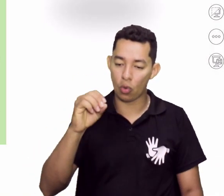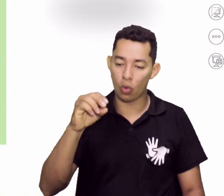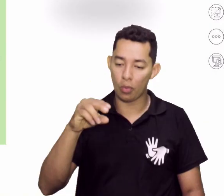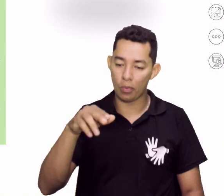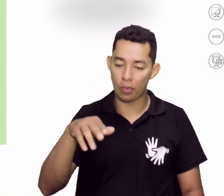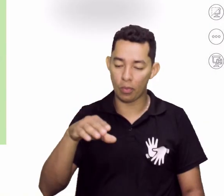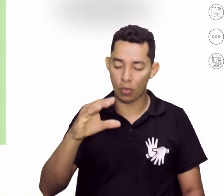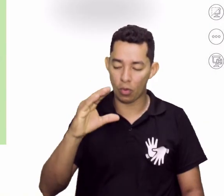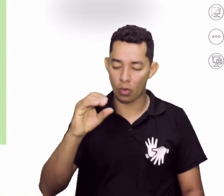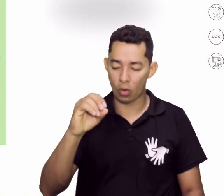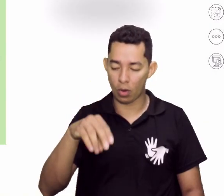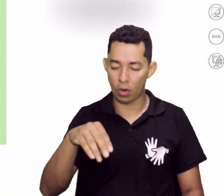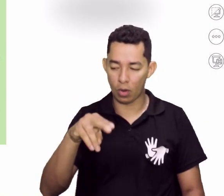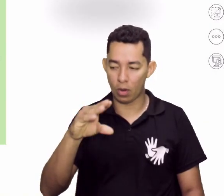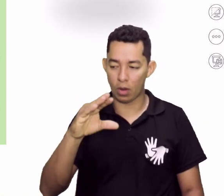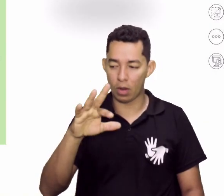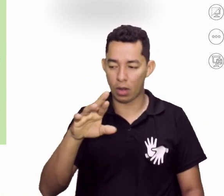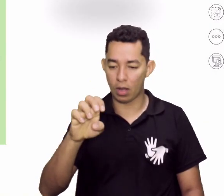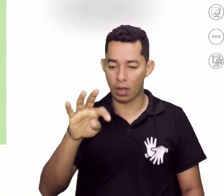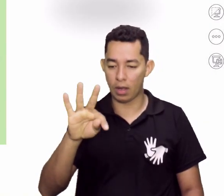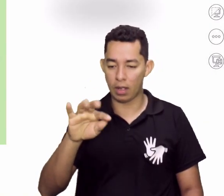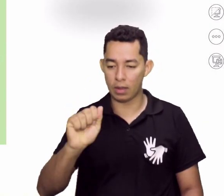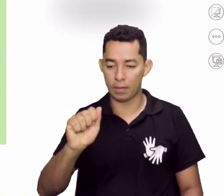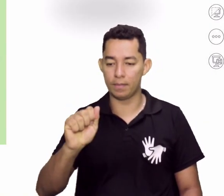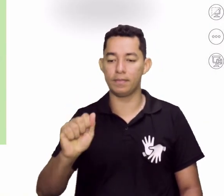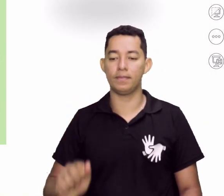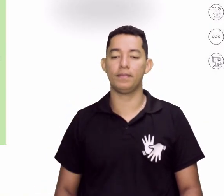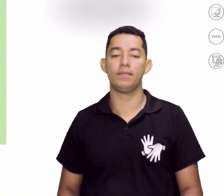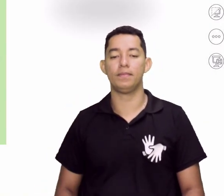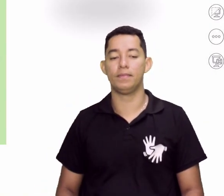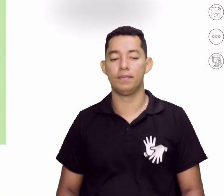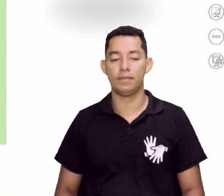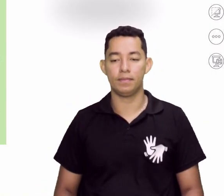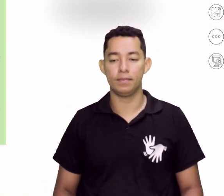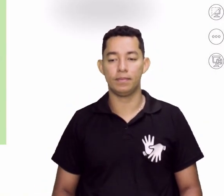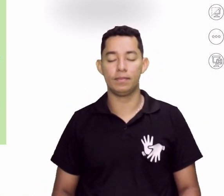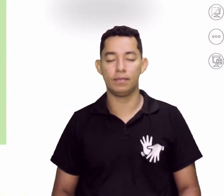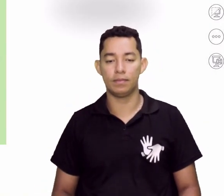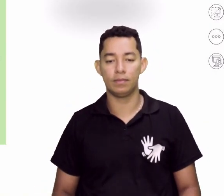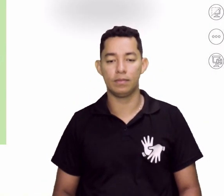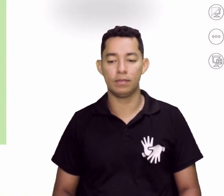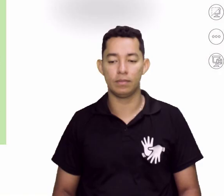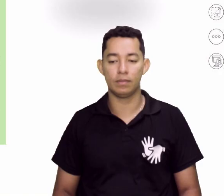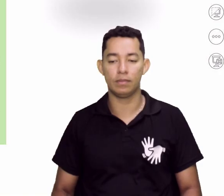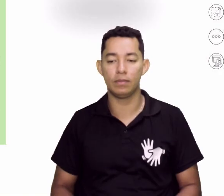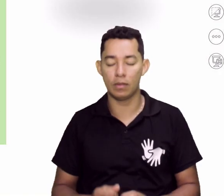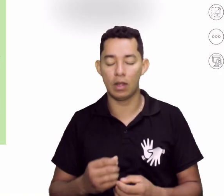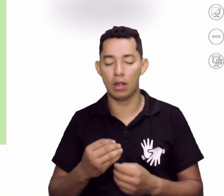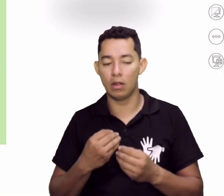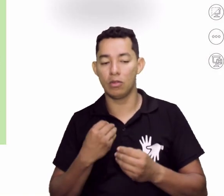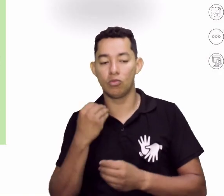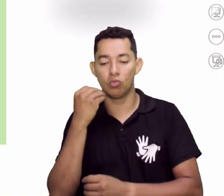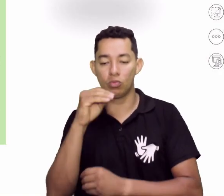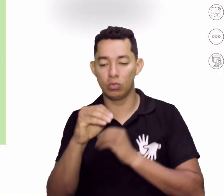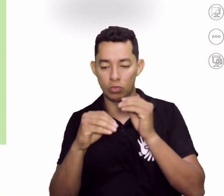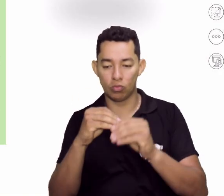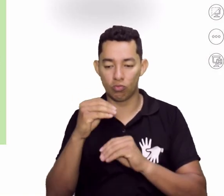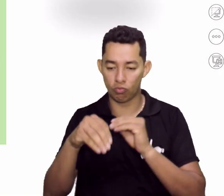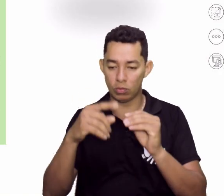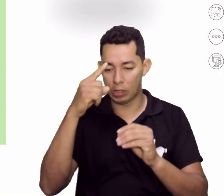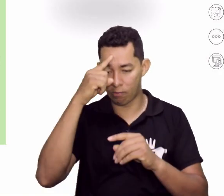Ele florescer os artistas já estavam pensando, já colocaram suas ideias para fora também. As